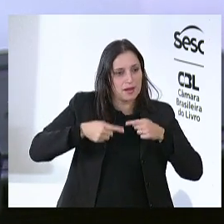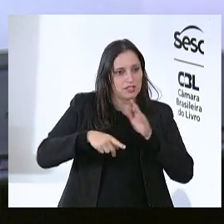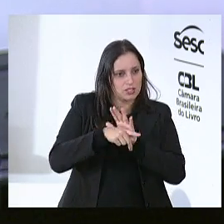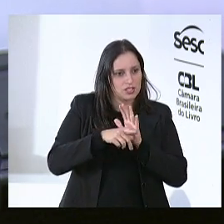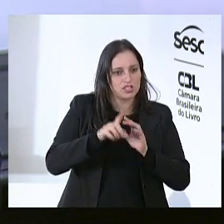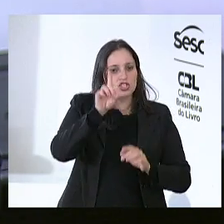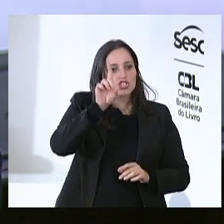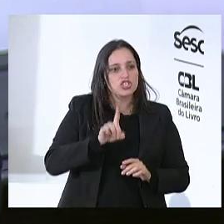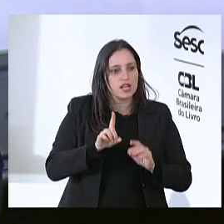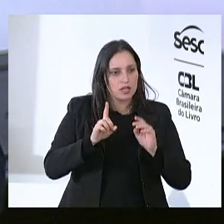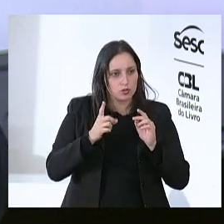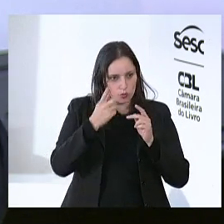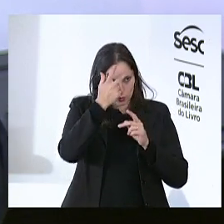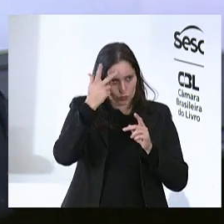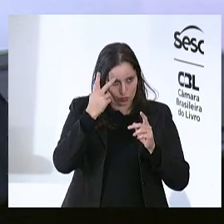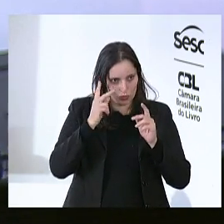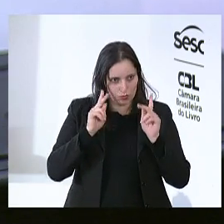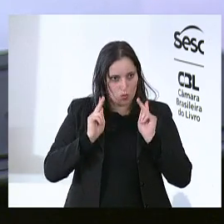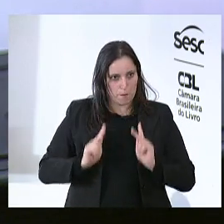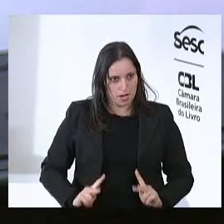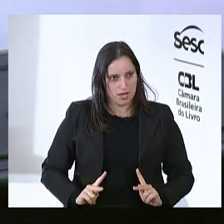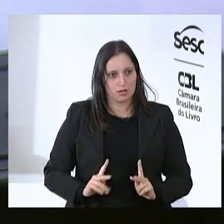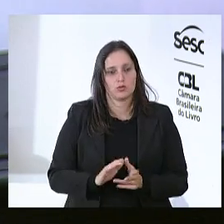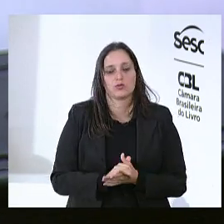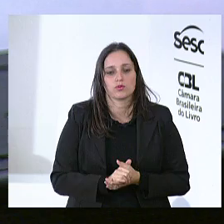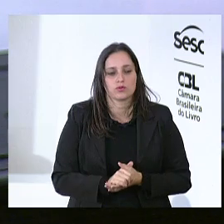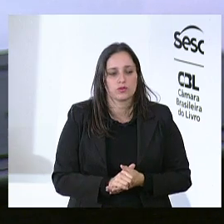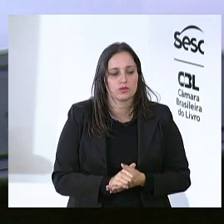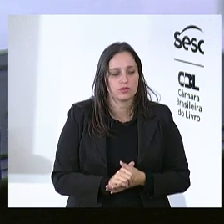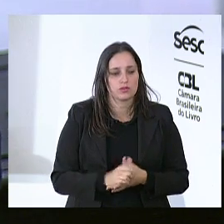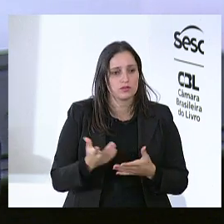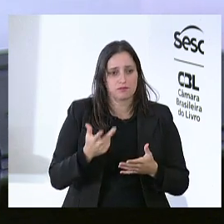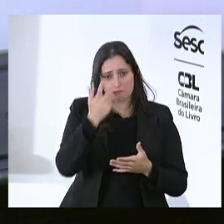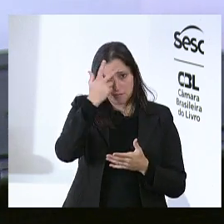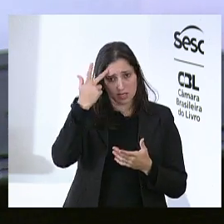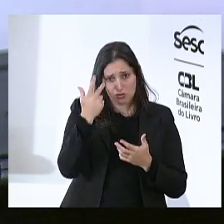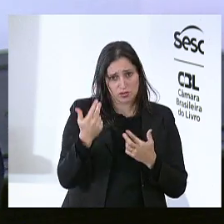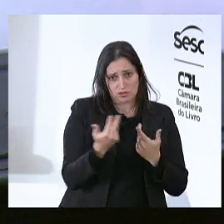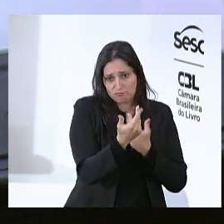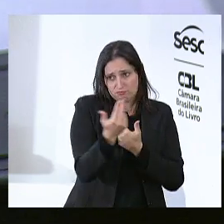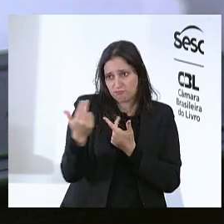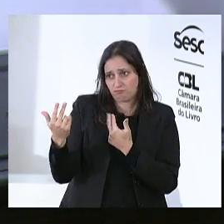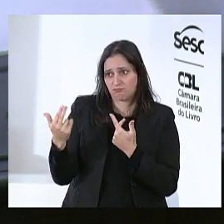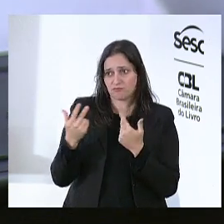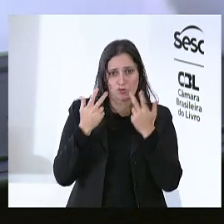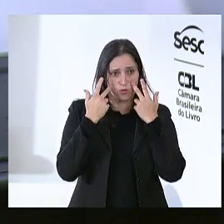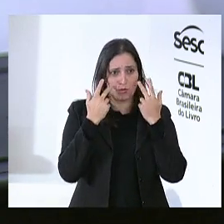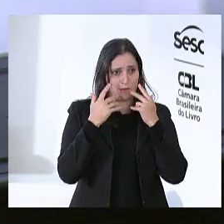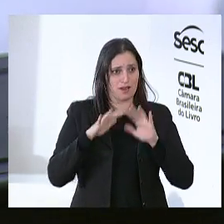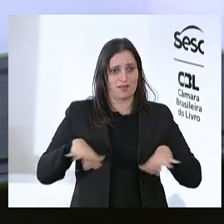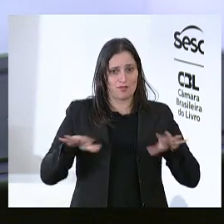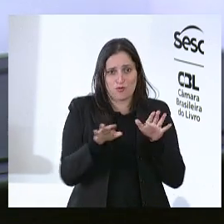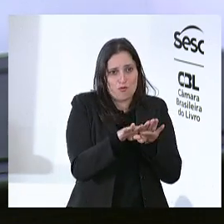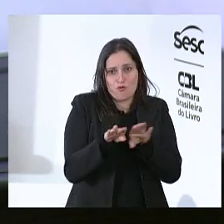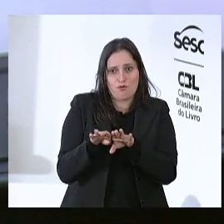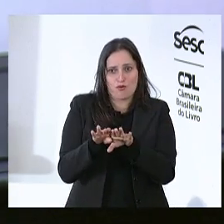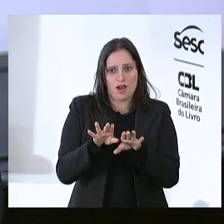são pessoas, não são fascínoras, não são, são cidadãos comuns, que até tem, mas quando falam em direitos humanos, não, é